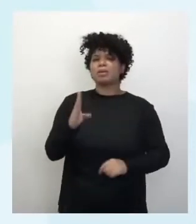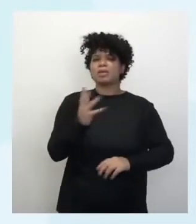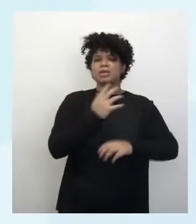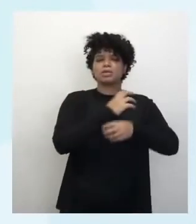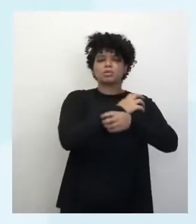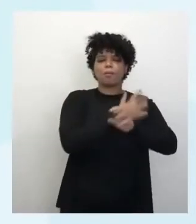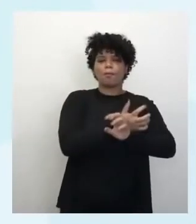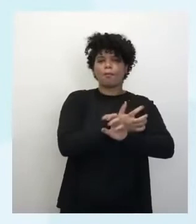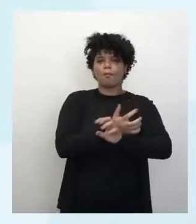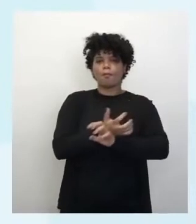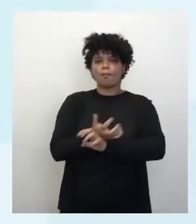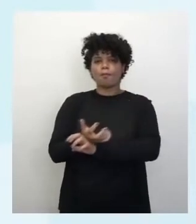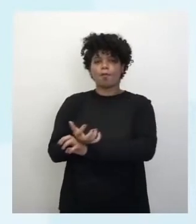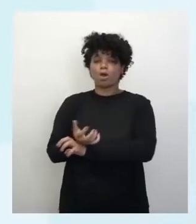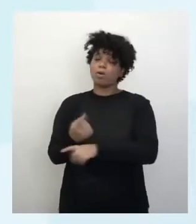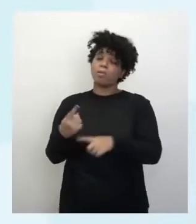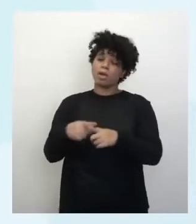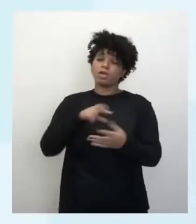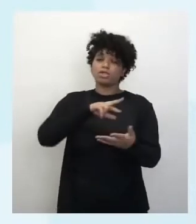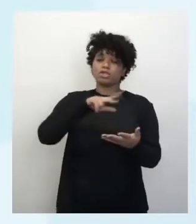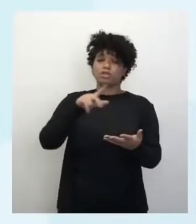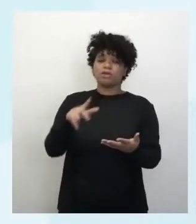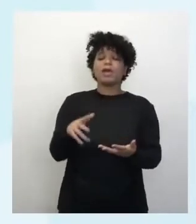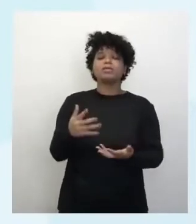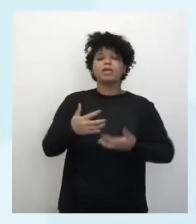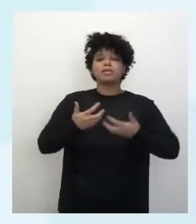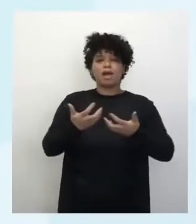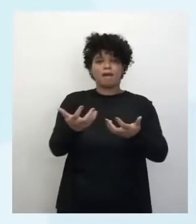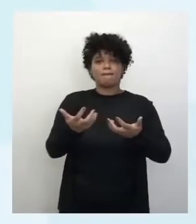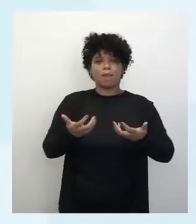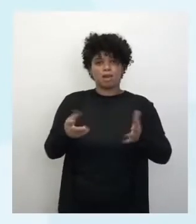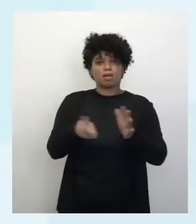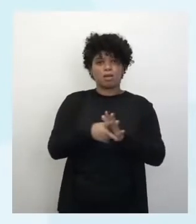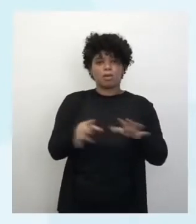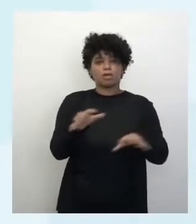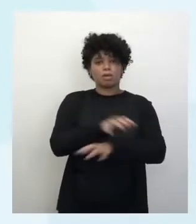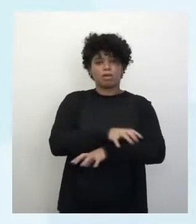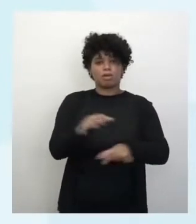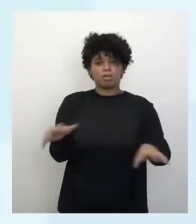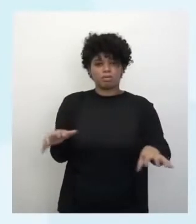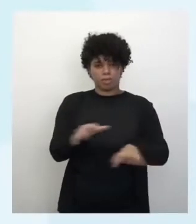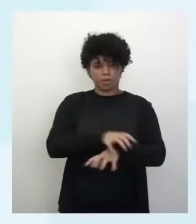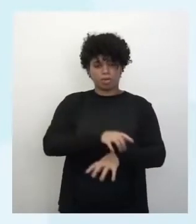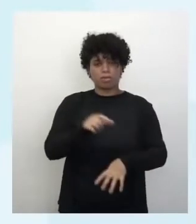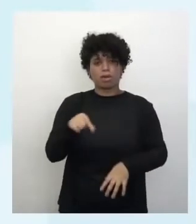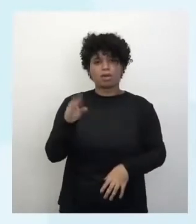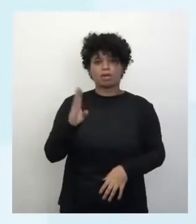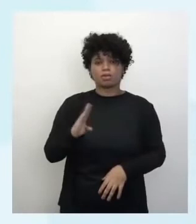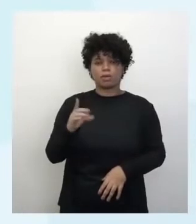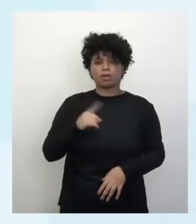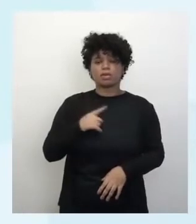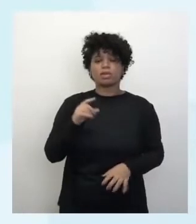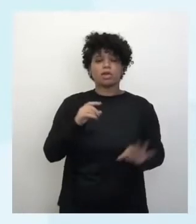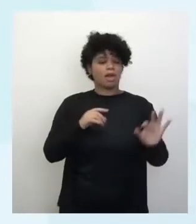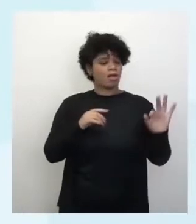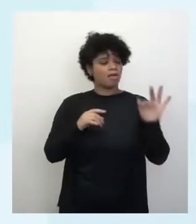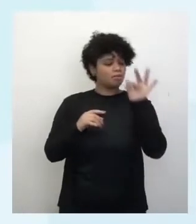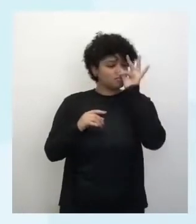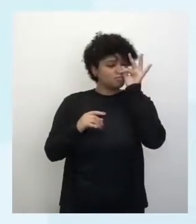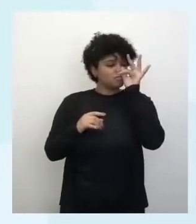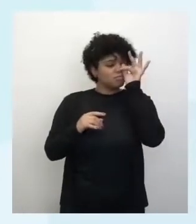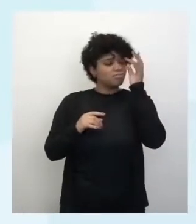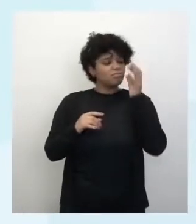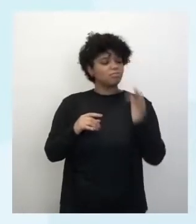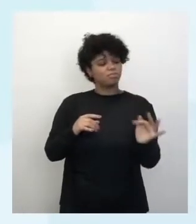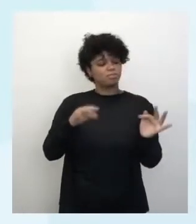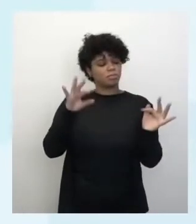Tudo. Muitas plantas nativas do bioma dependem de espécies nativas de abelhas que são responsáveis pela polinização das plantas e,